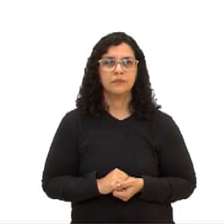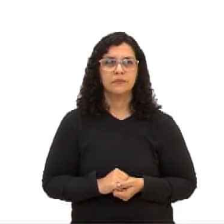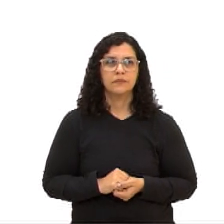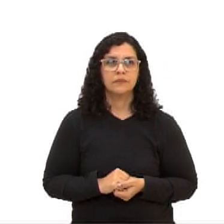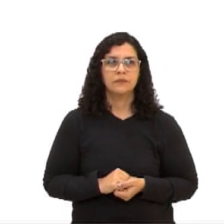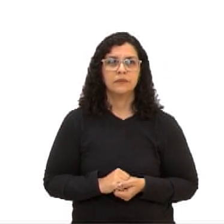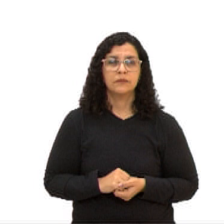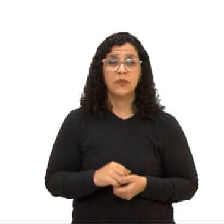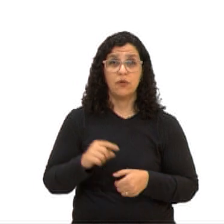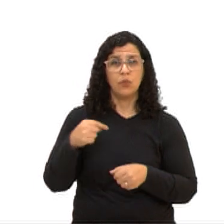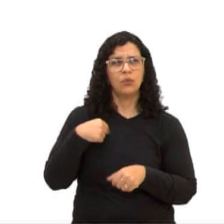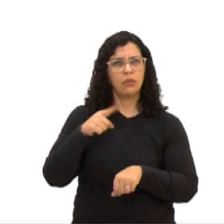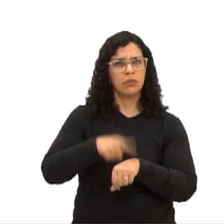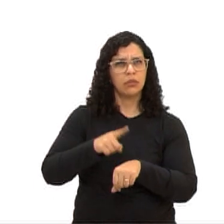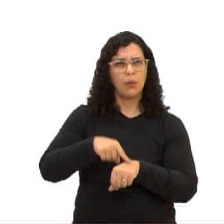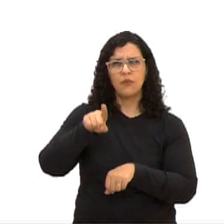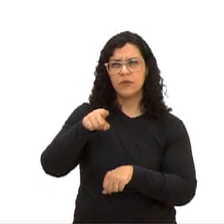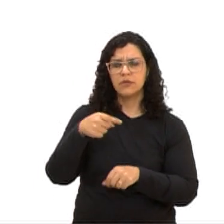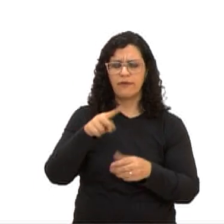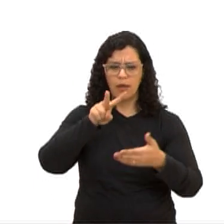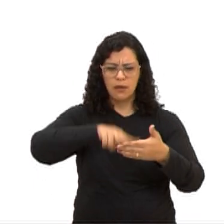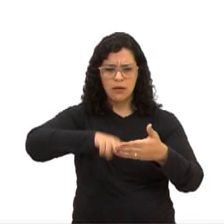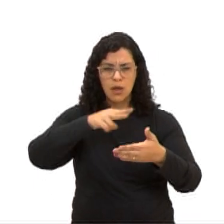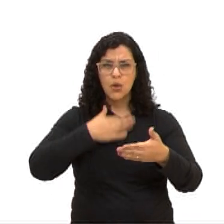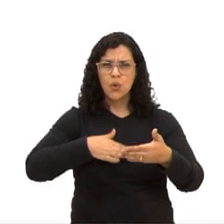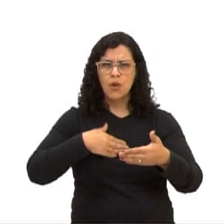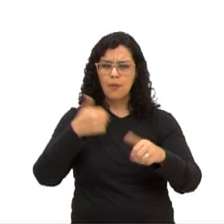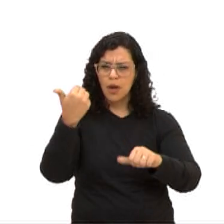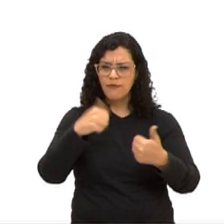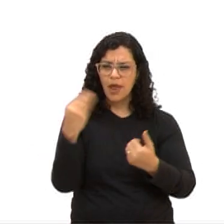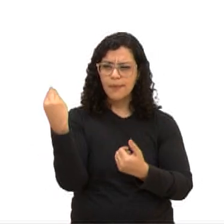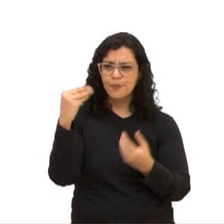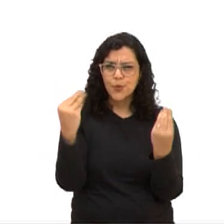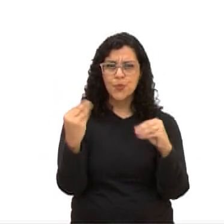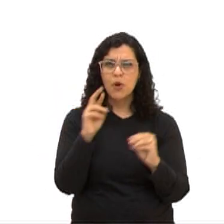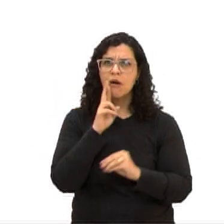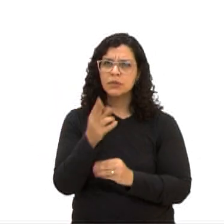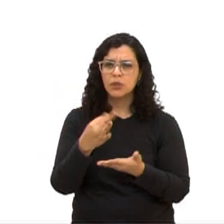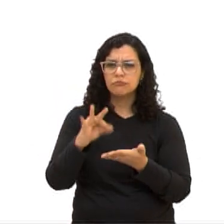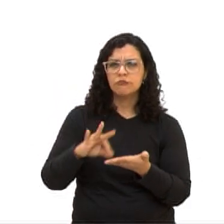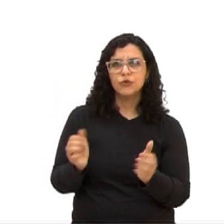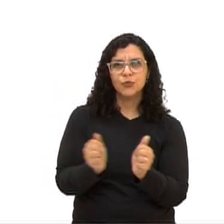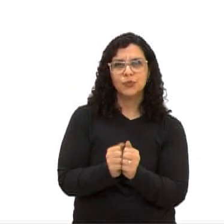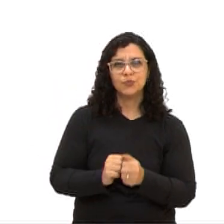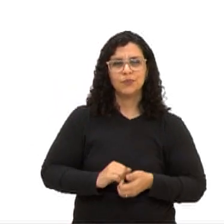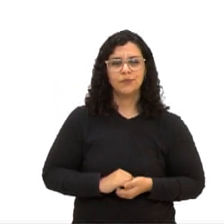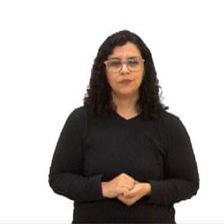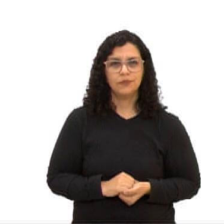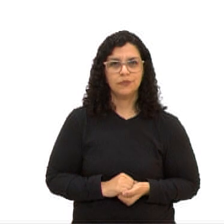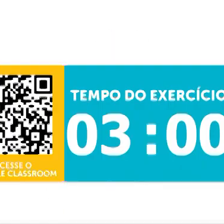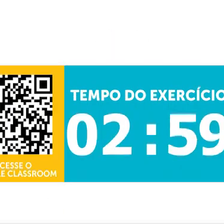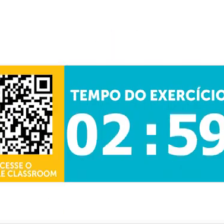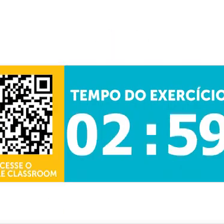nota. Dar uns minutinhos para que vocês leiam com calma e analisem e a gente já volta para corrigir juntos.